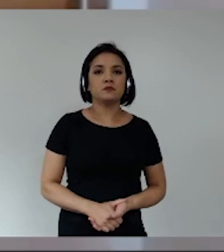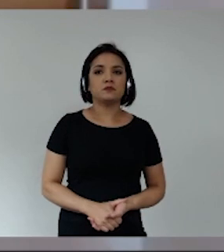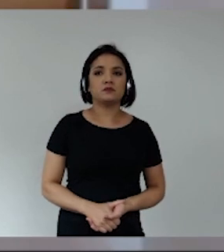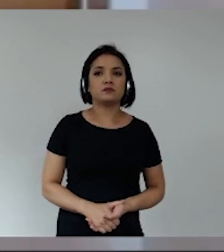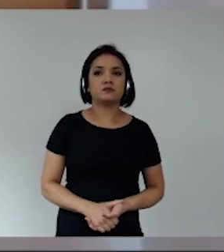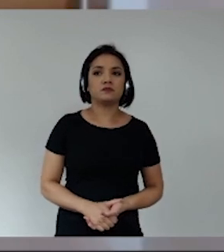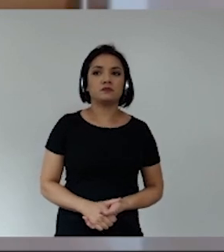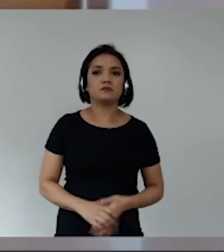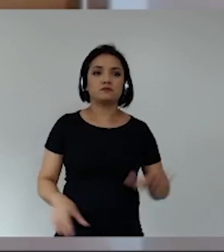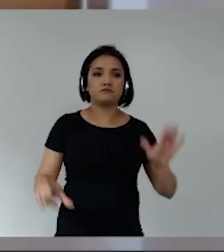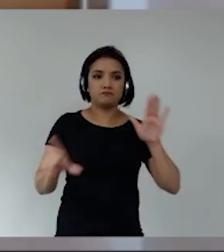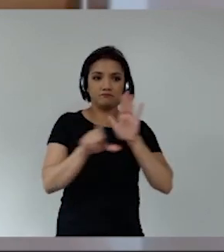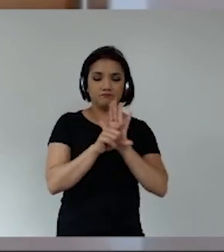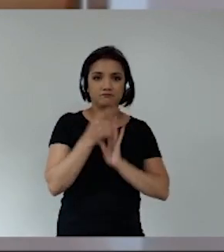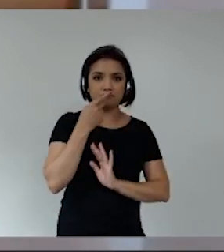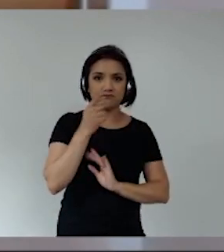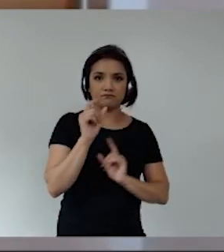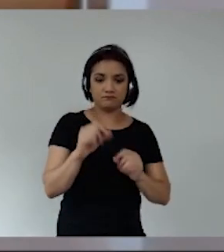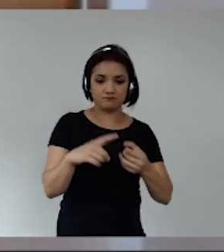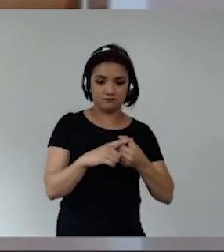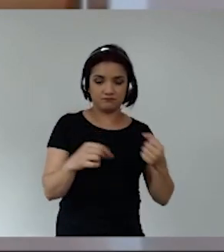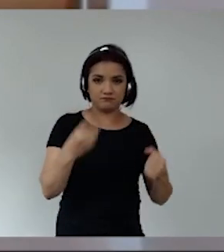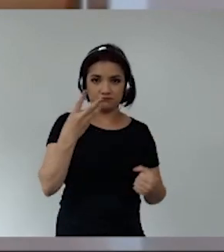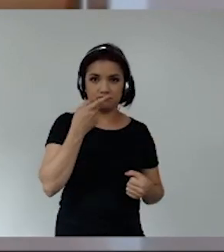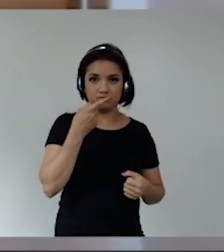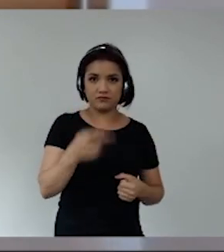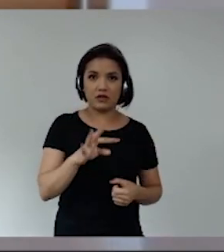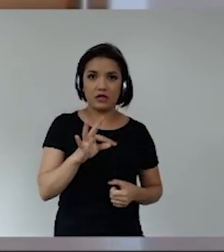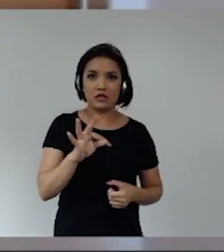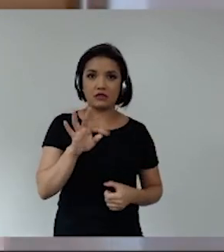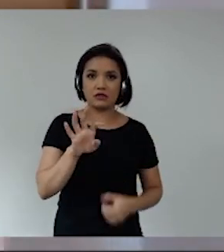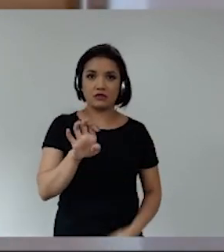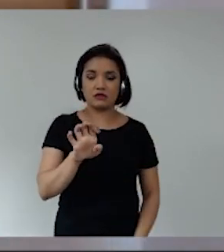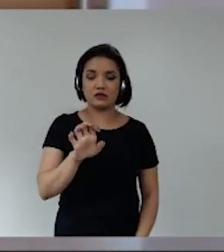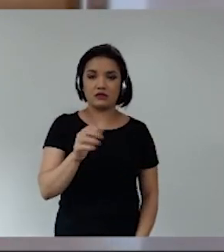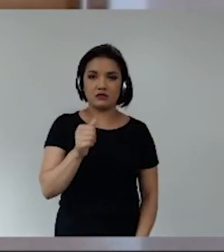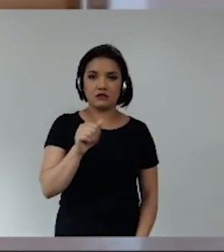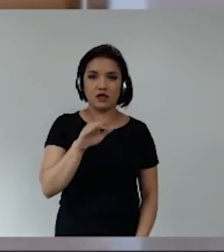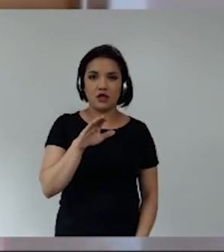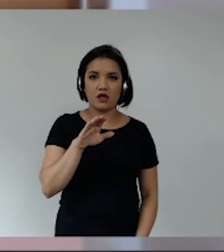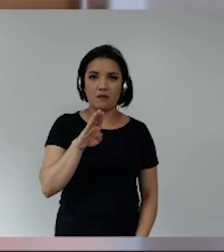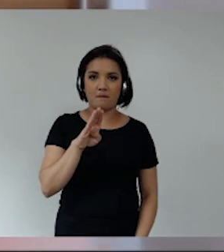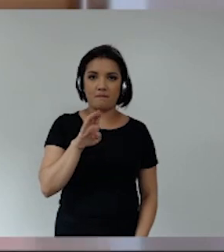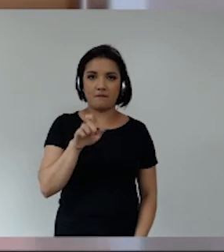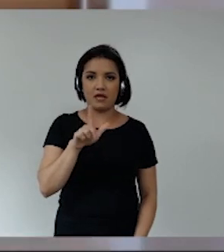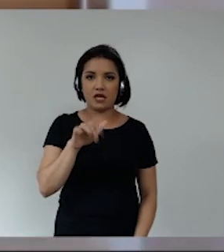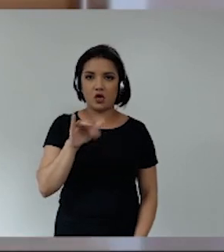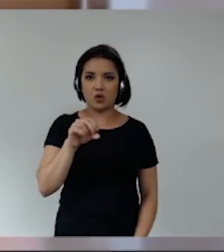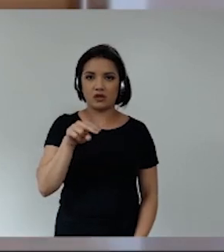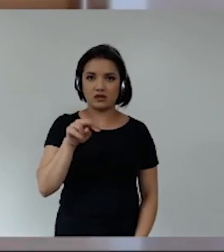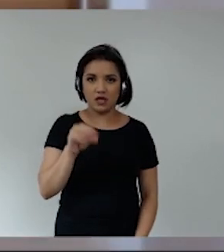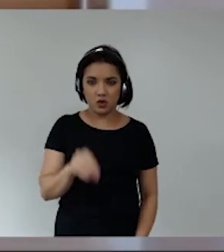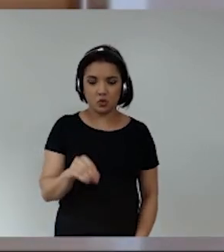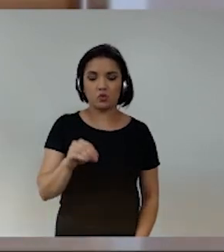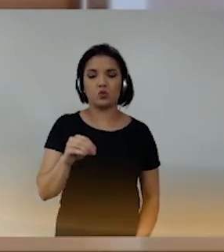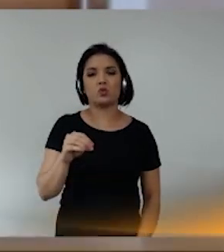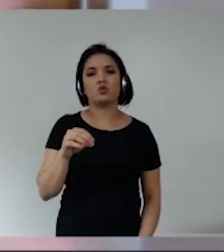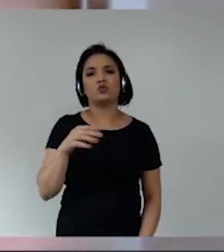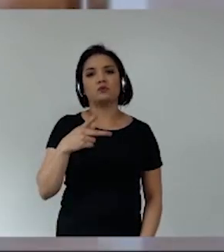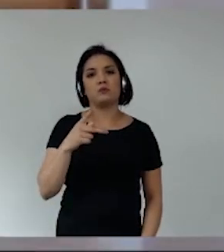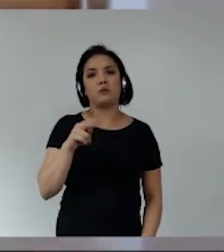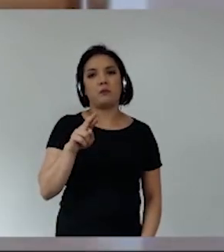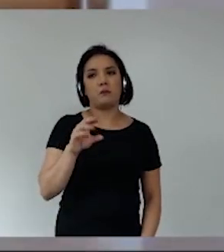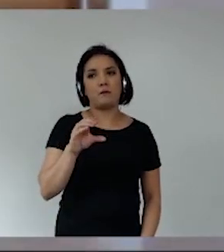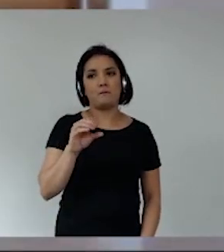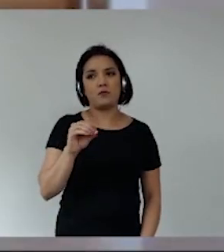A lei fala, o artigo 3º fala que vai ser no tabelionato de protestos, e o tabelião de protestos passa a se